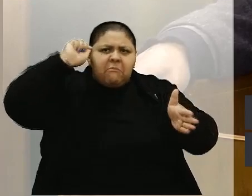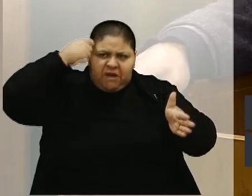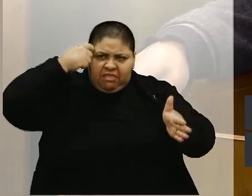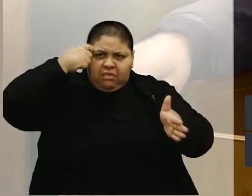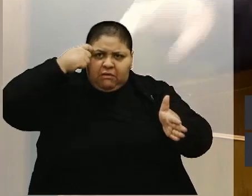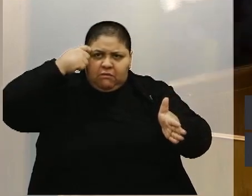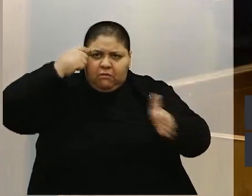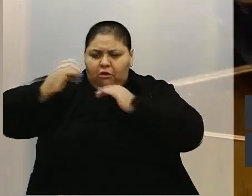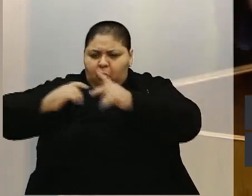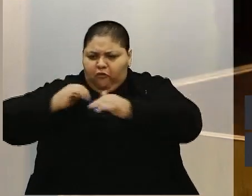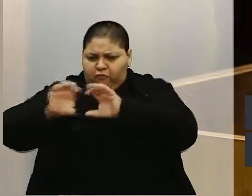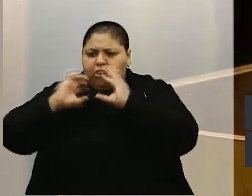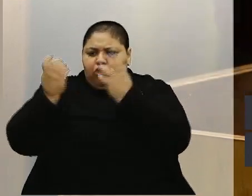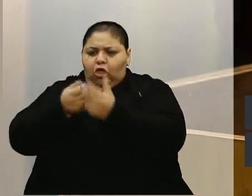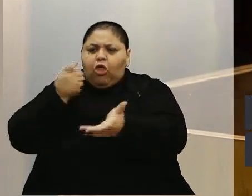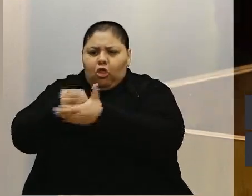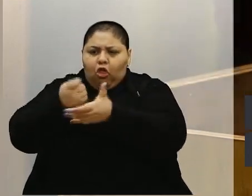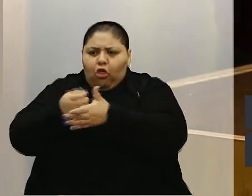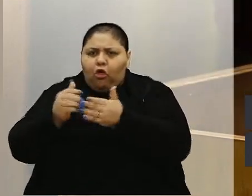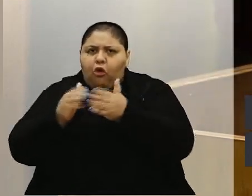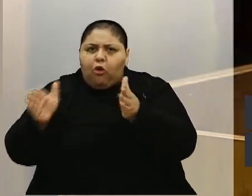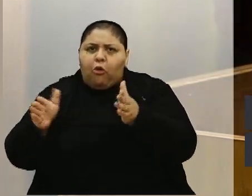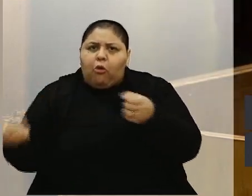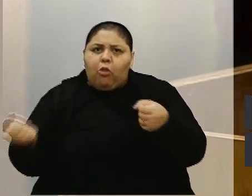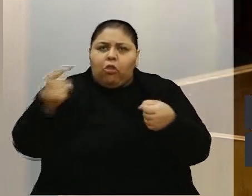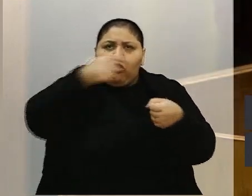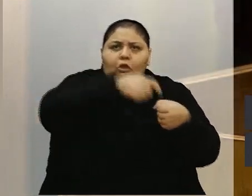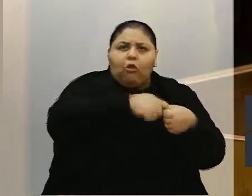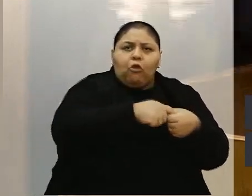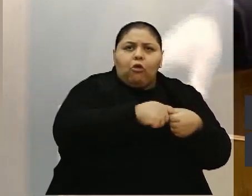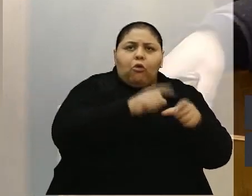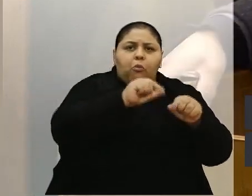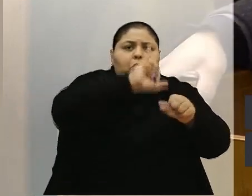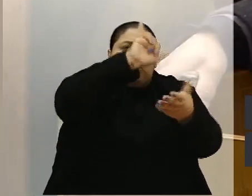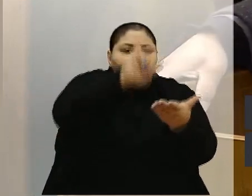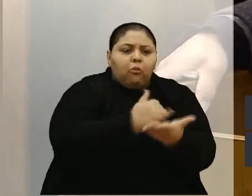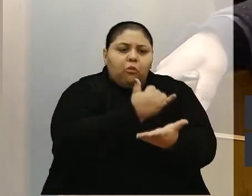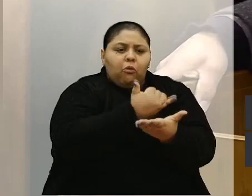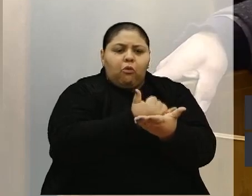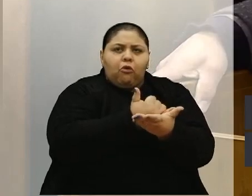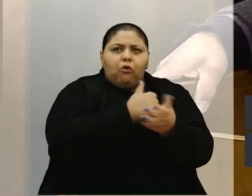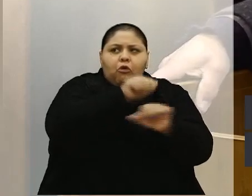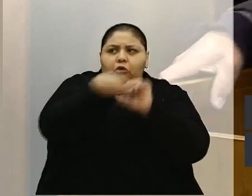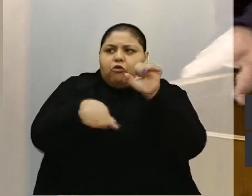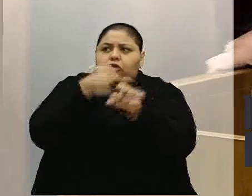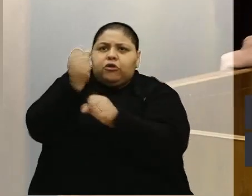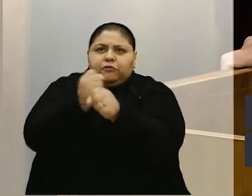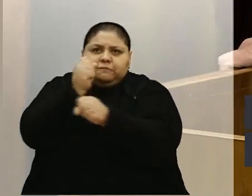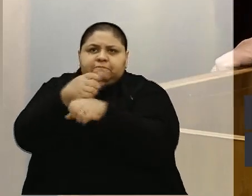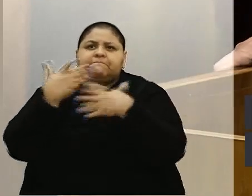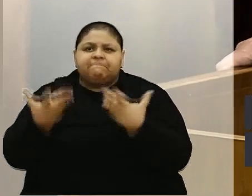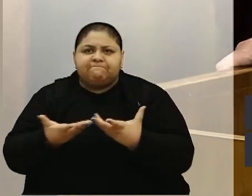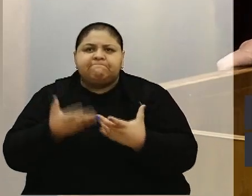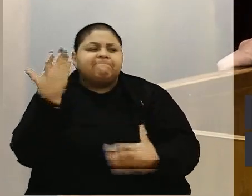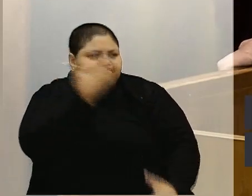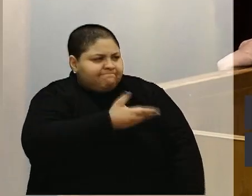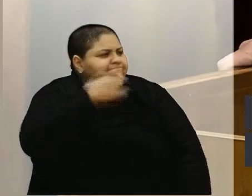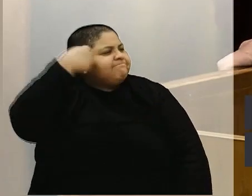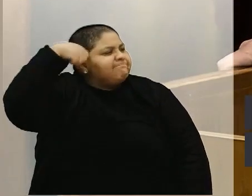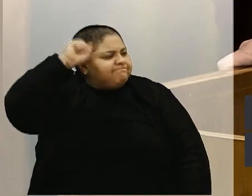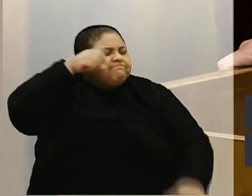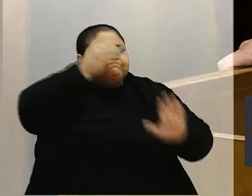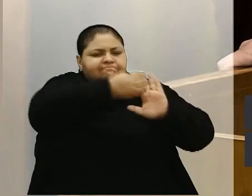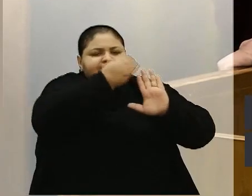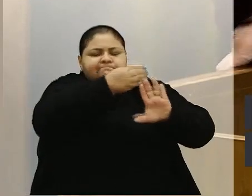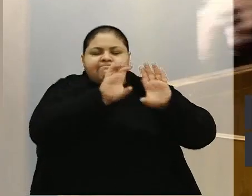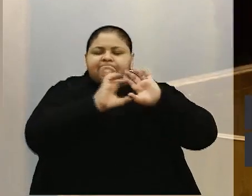aberta. E daí voltava para o povo um pouco dos seus impostos em forma de obra. Foi assim, né, Xuxa? Nós no orçamento